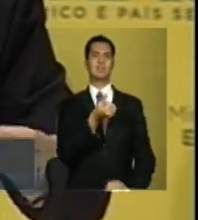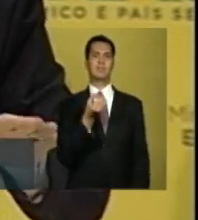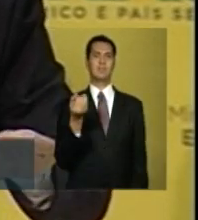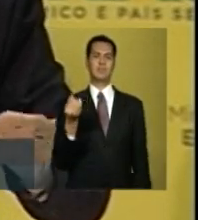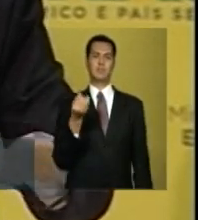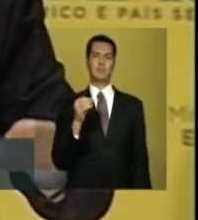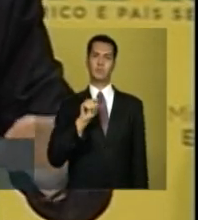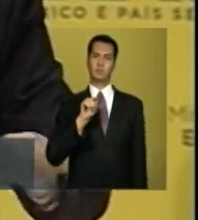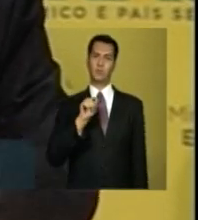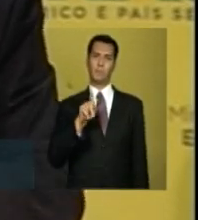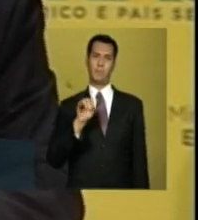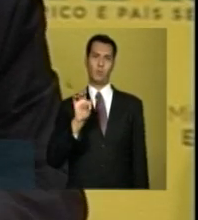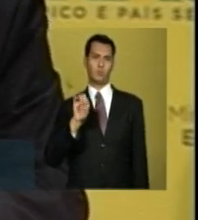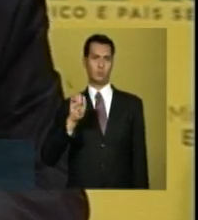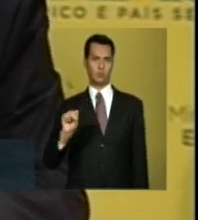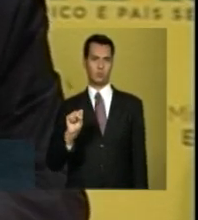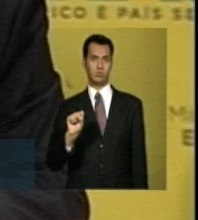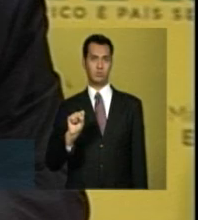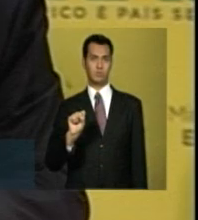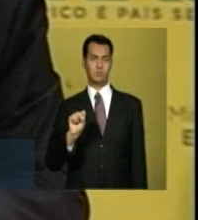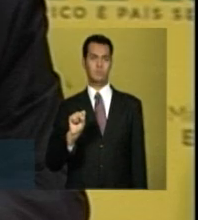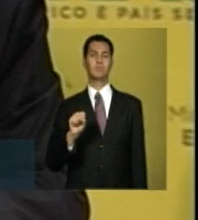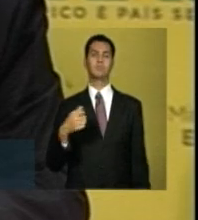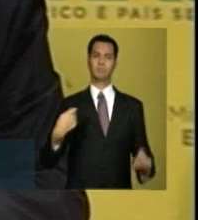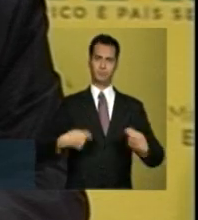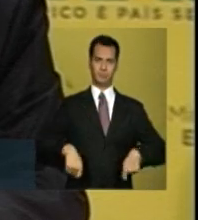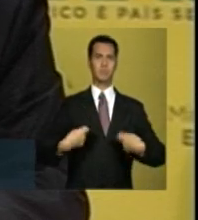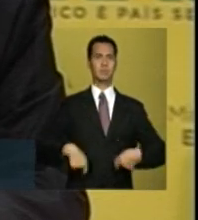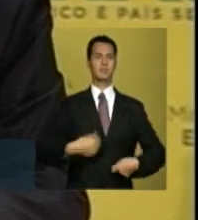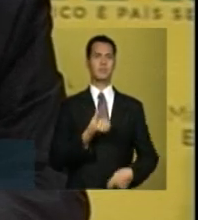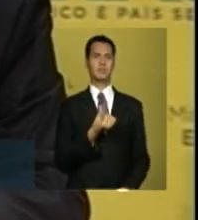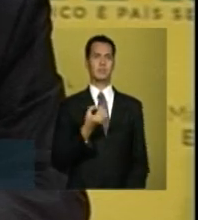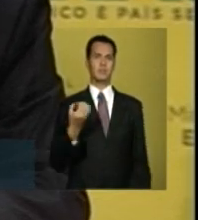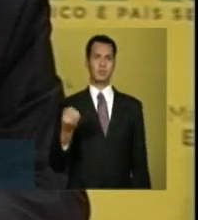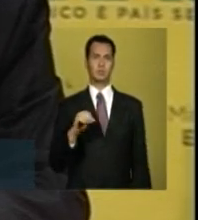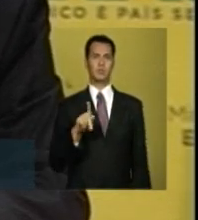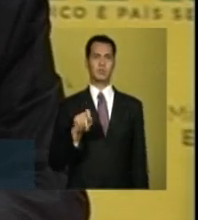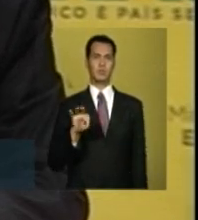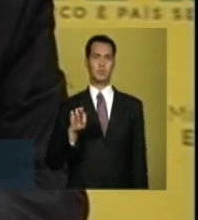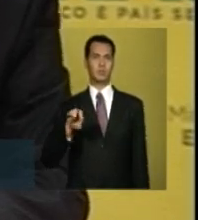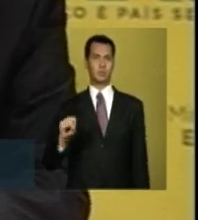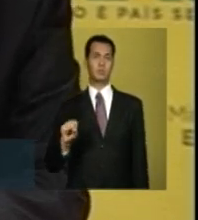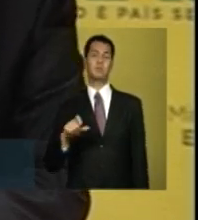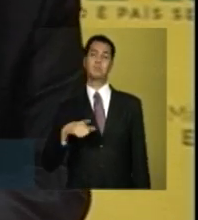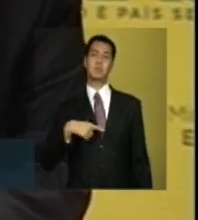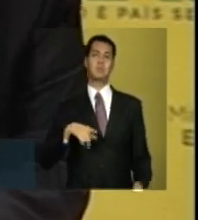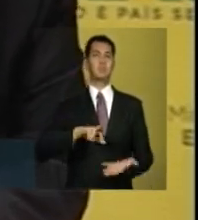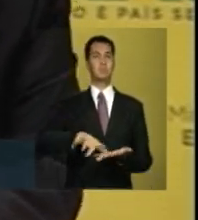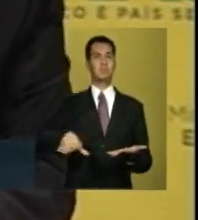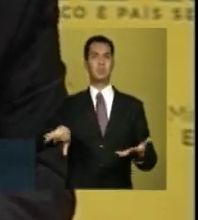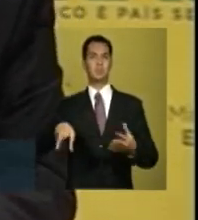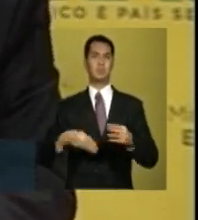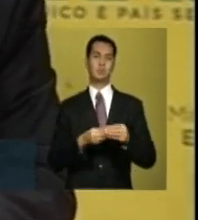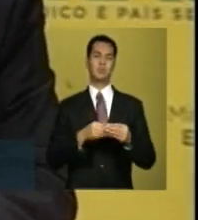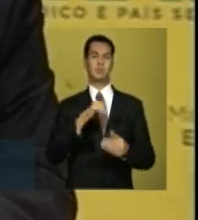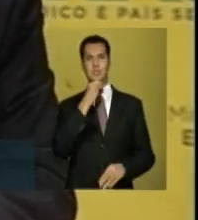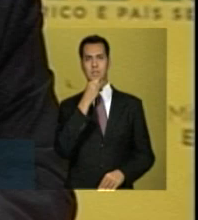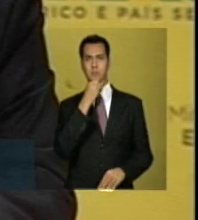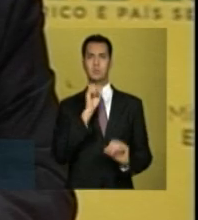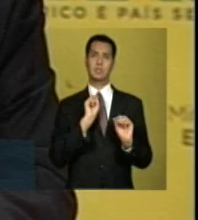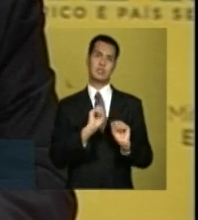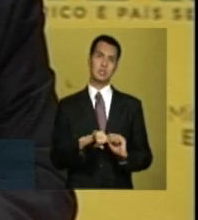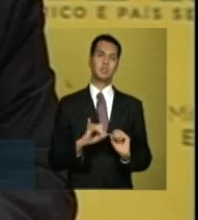não tiver obtido 600 pelo menos 600 pontos no ENEM há outros critérios complementares por exemplo se ele ganhou uma bolsa uma uma